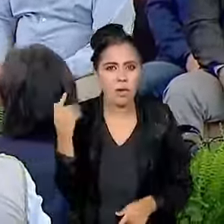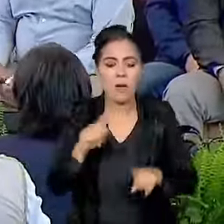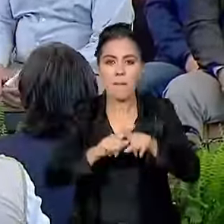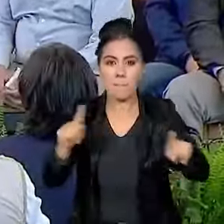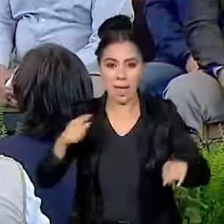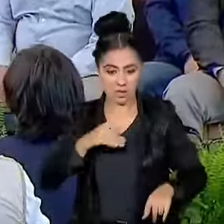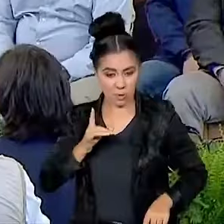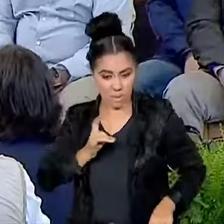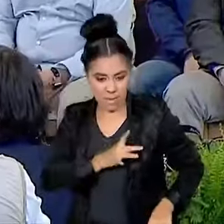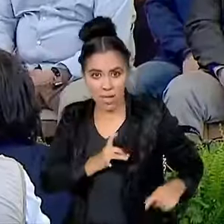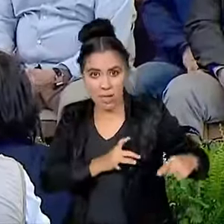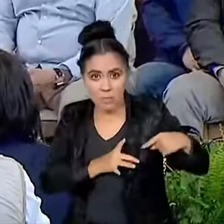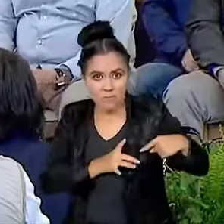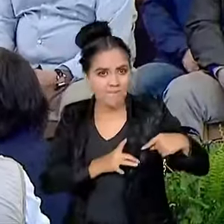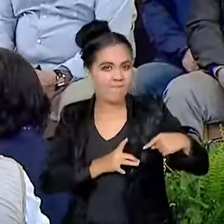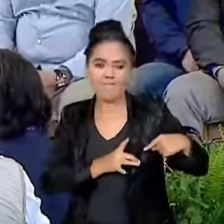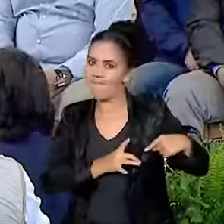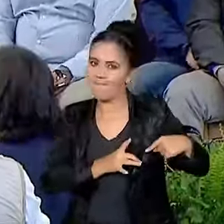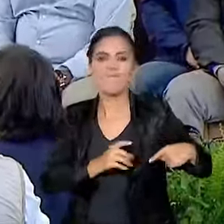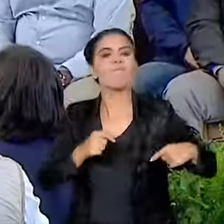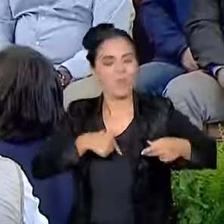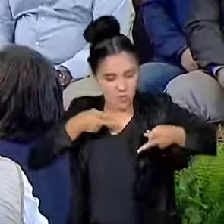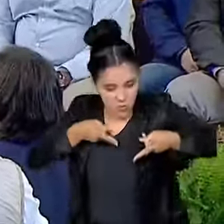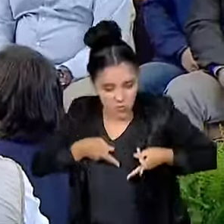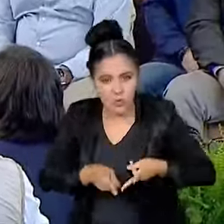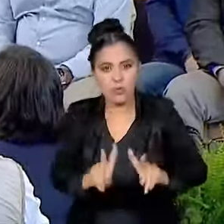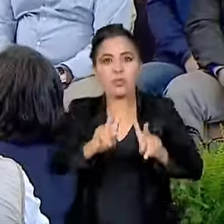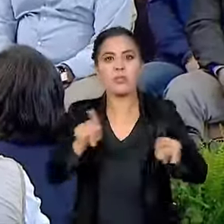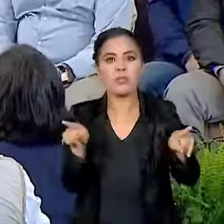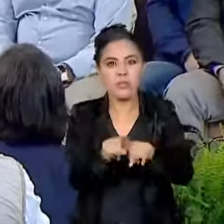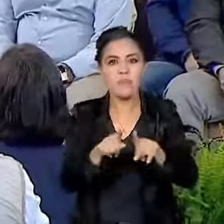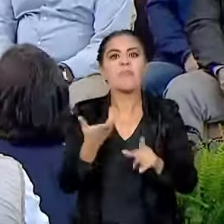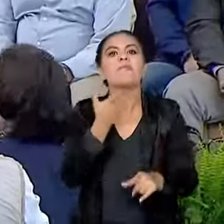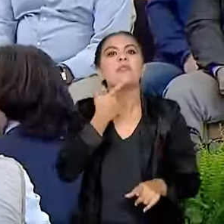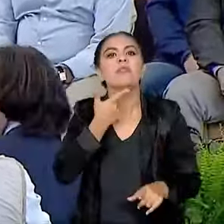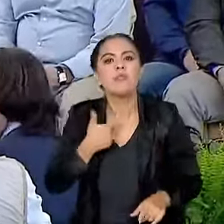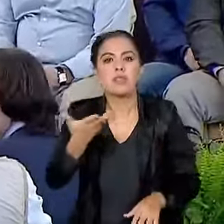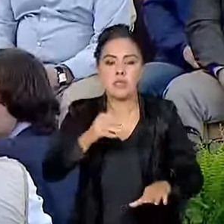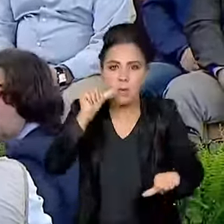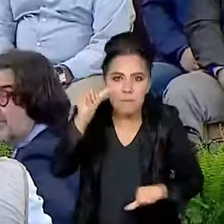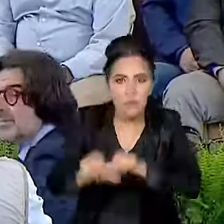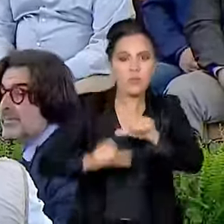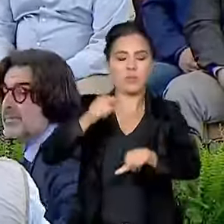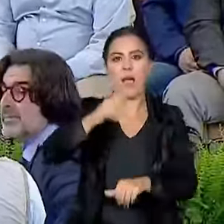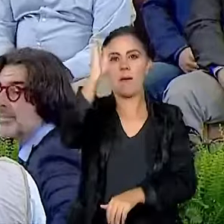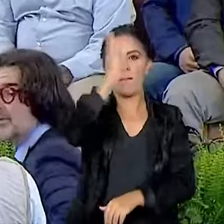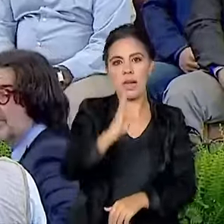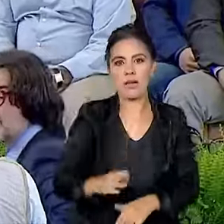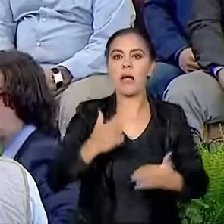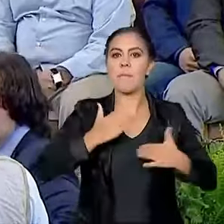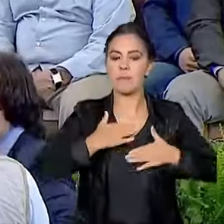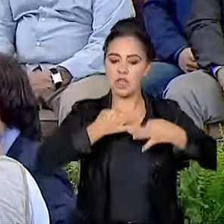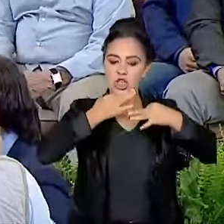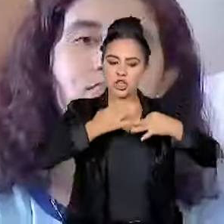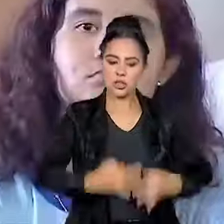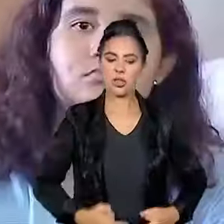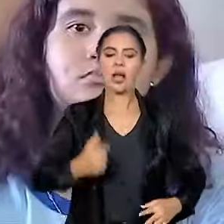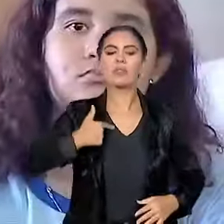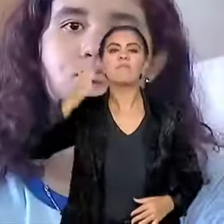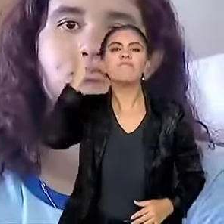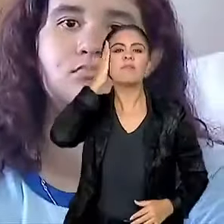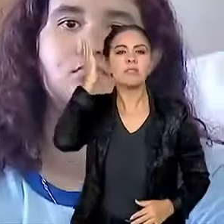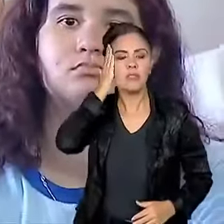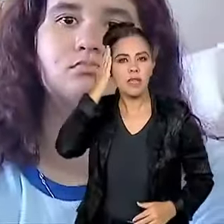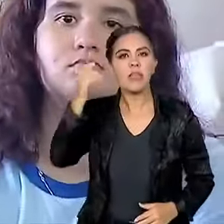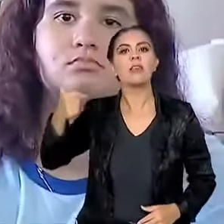medo de lutar. Não me tiraram a vontade de mudar esse país. Não me tiraram a minha dignidade de saber que eu